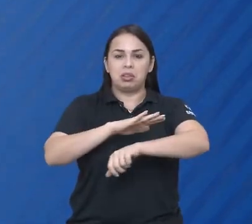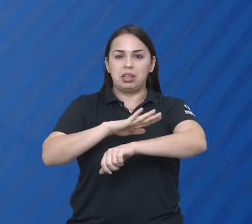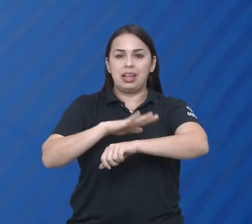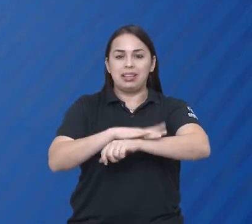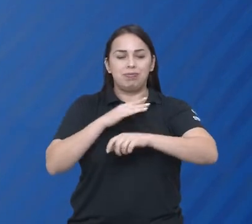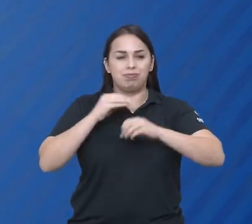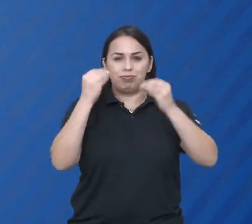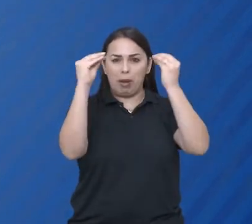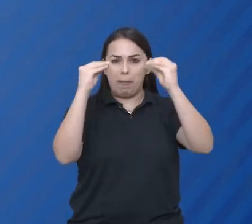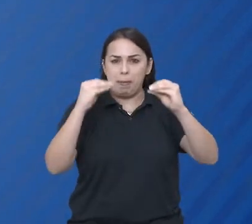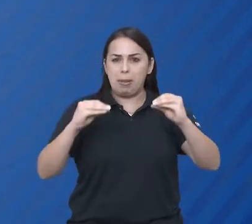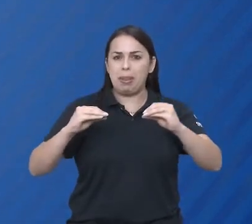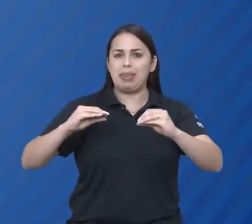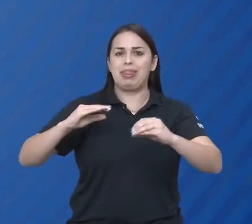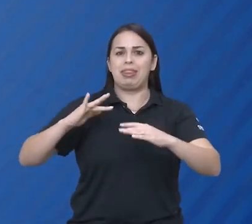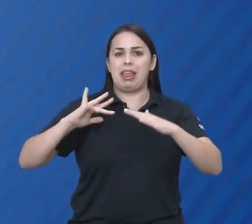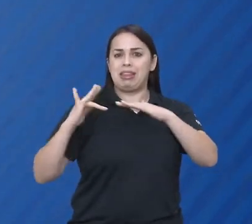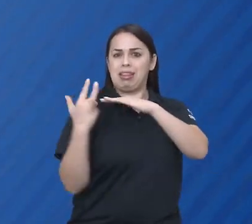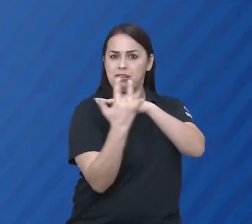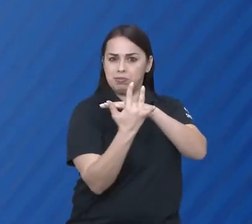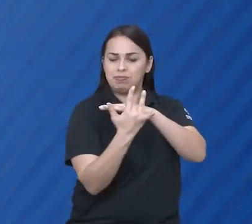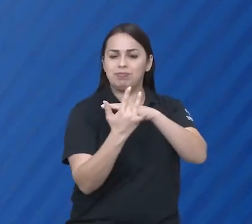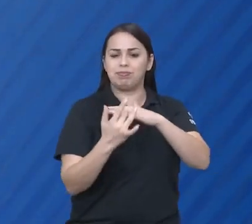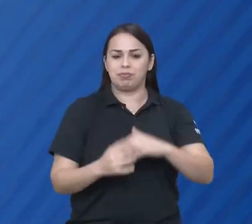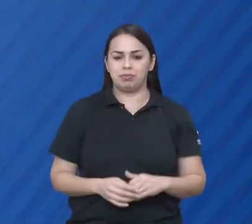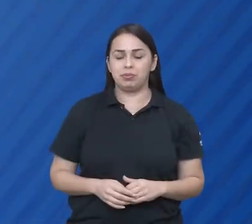públicos repercutiram nas redes sociais.